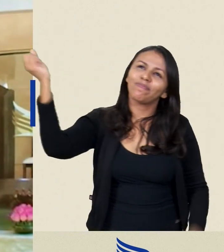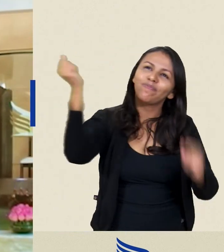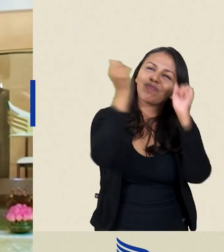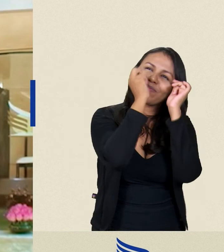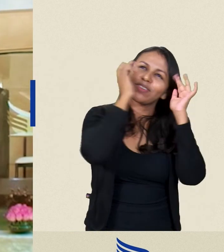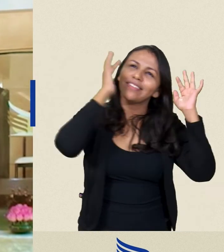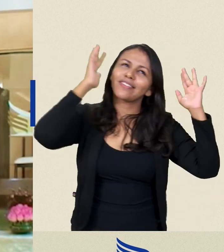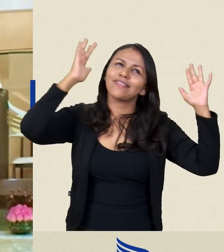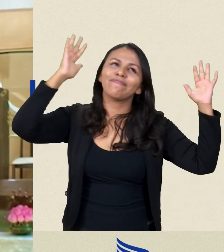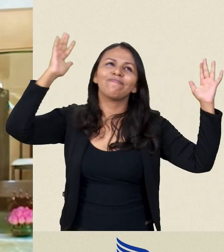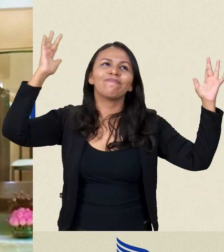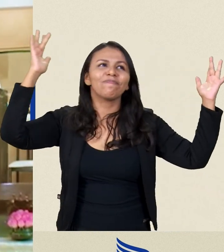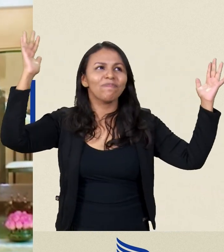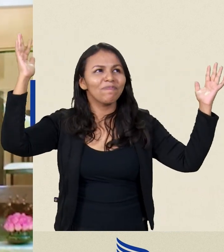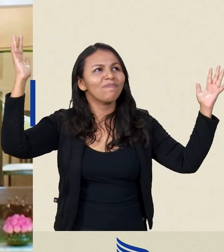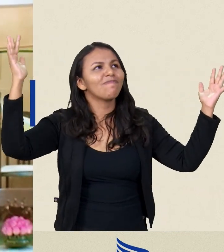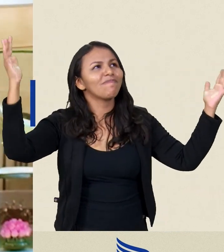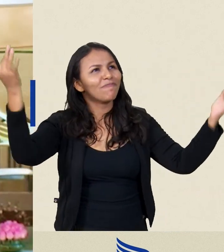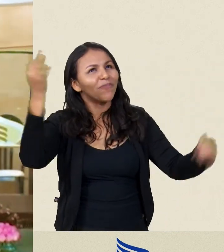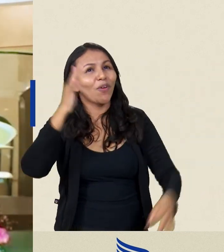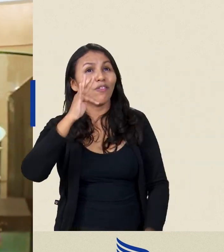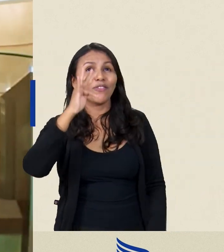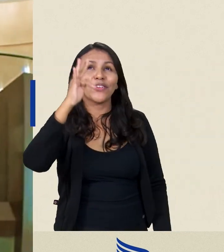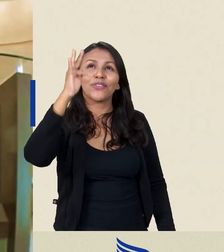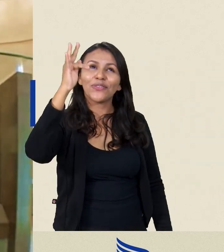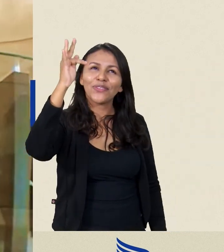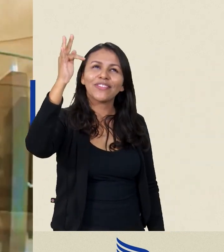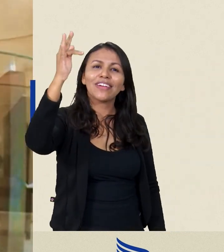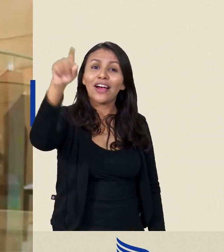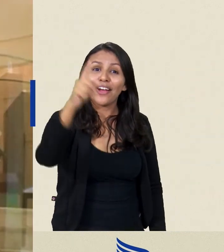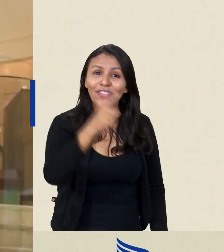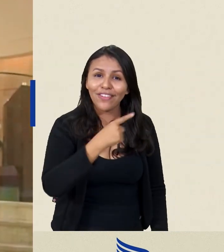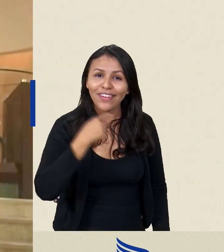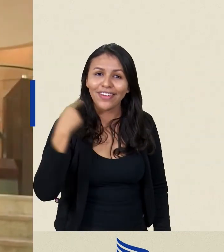seduz, será sermos